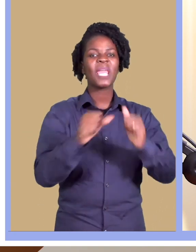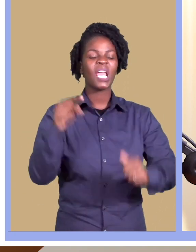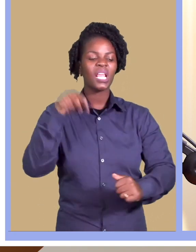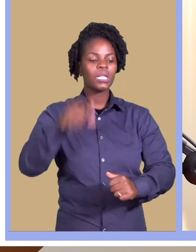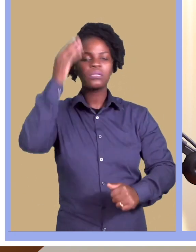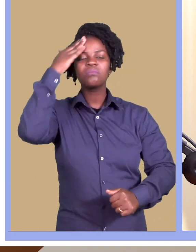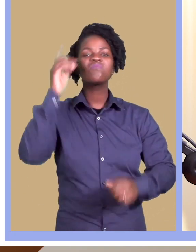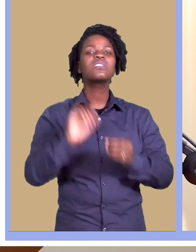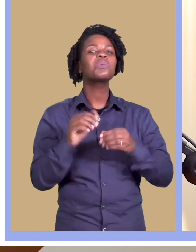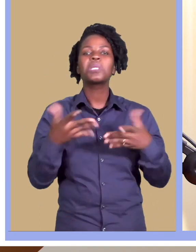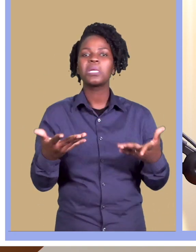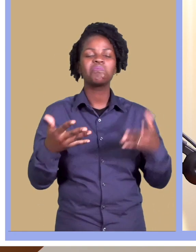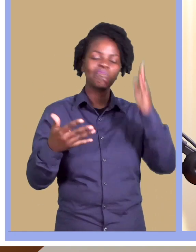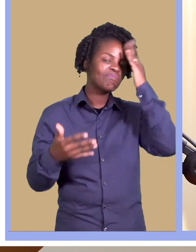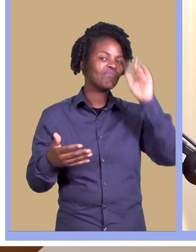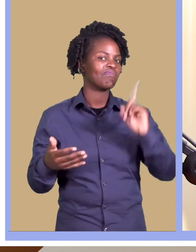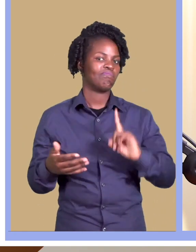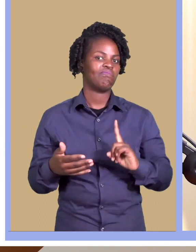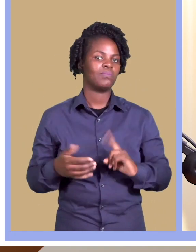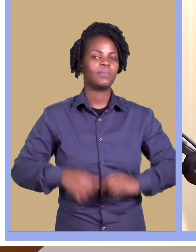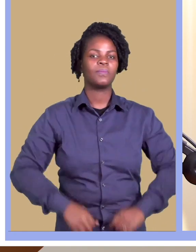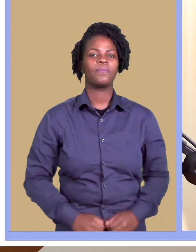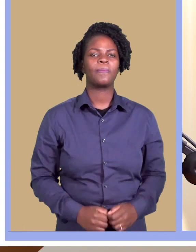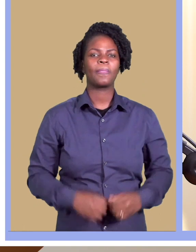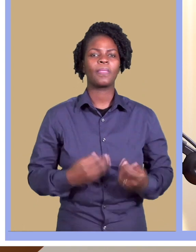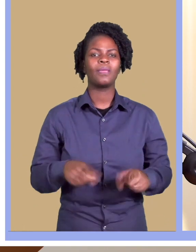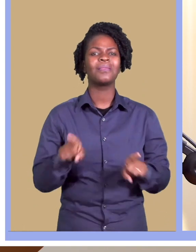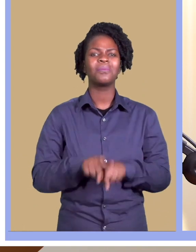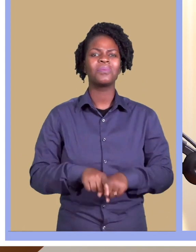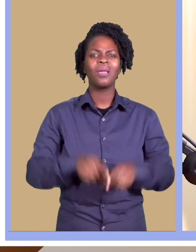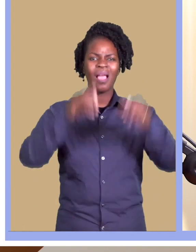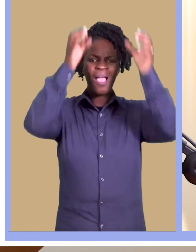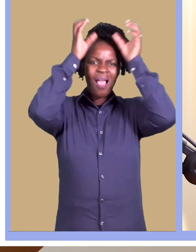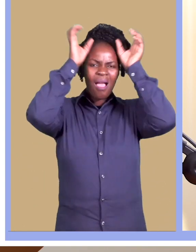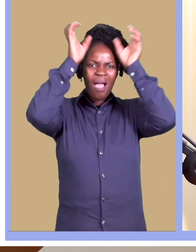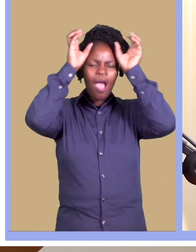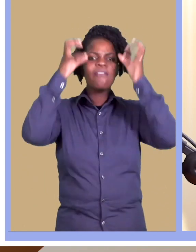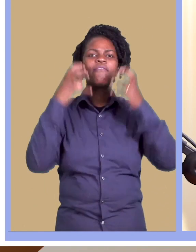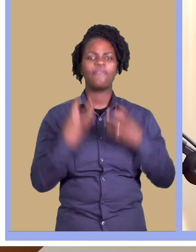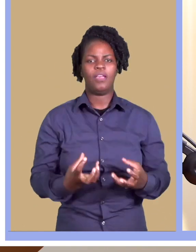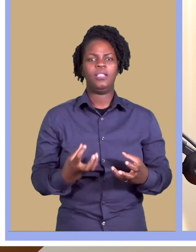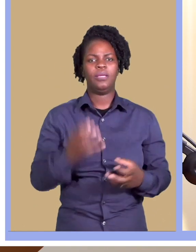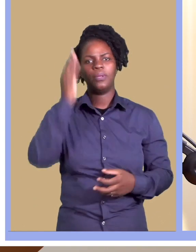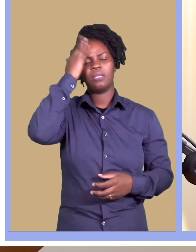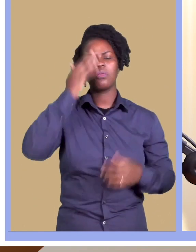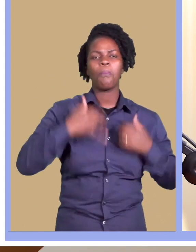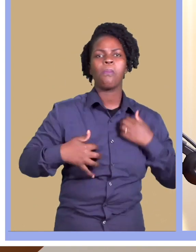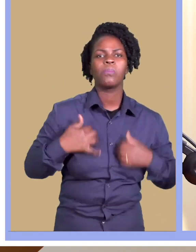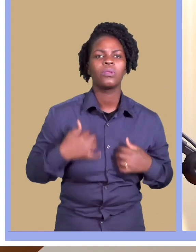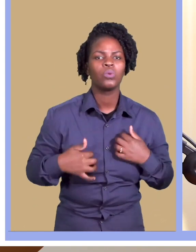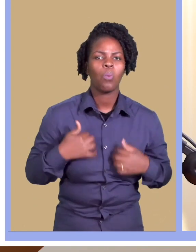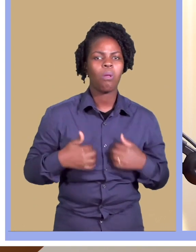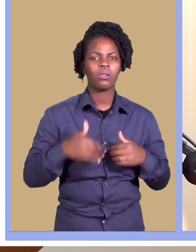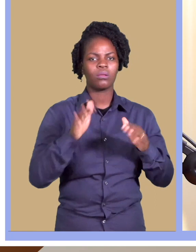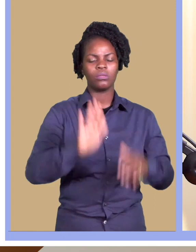o que fazer lá, não sabem por que estão lá e não têm aquela capacidade de trazer as preocupações da